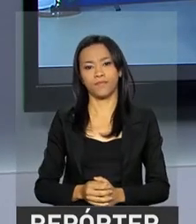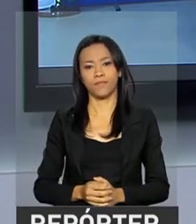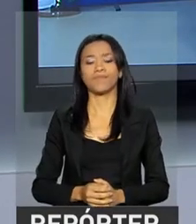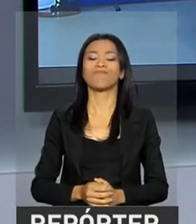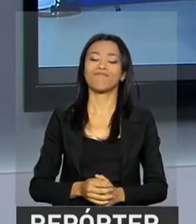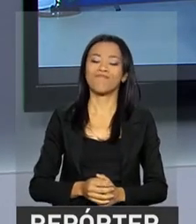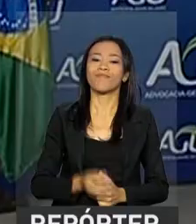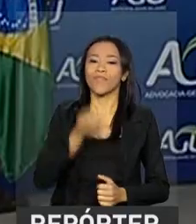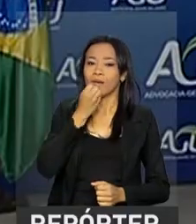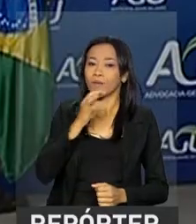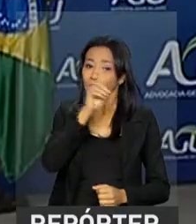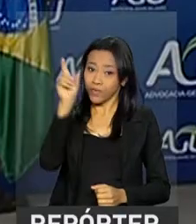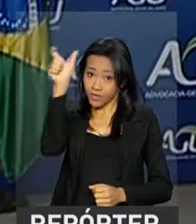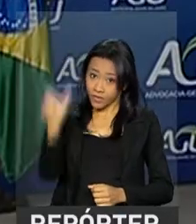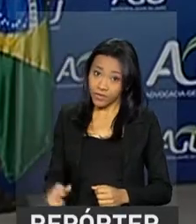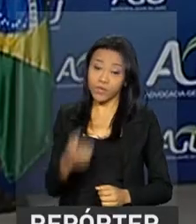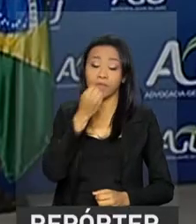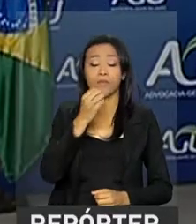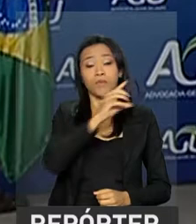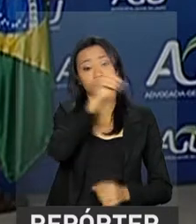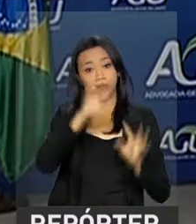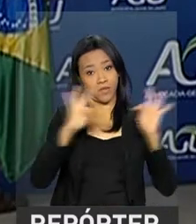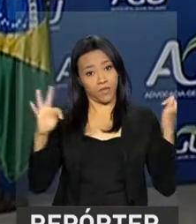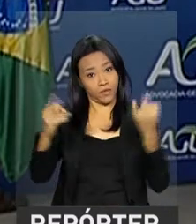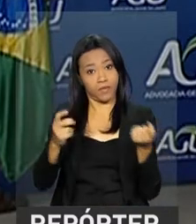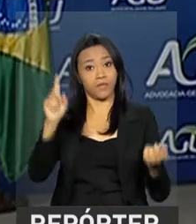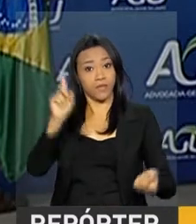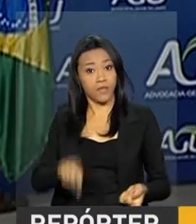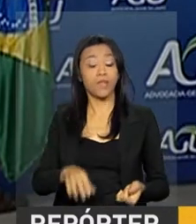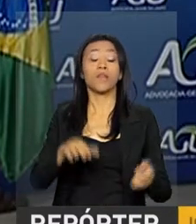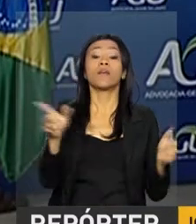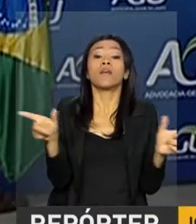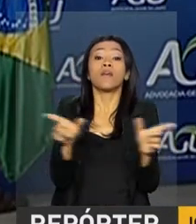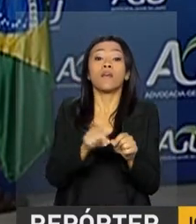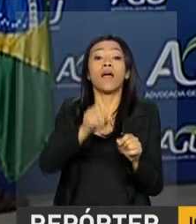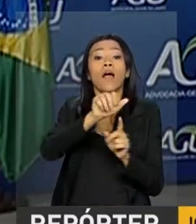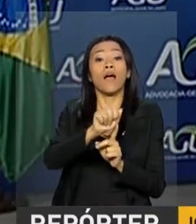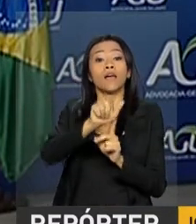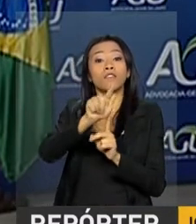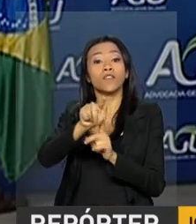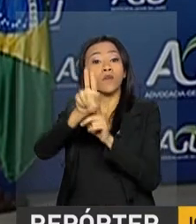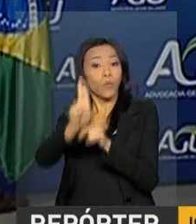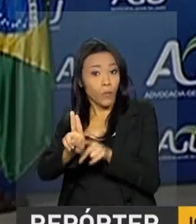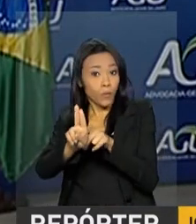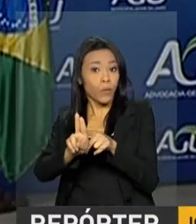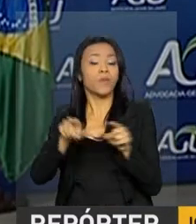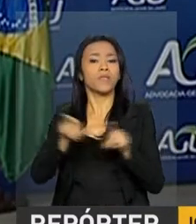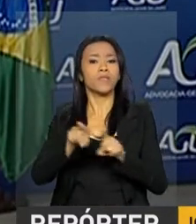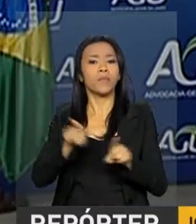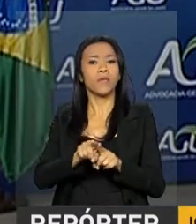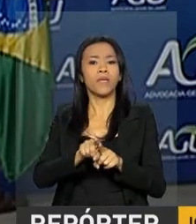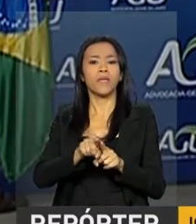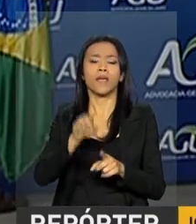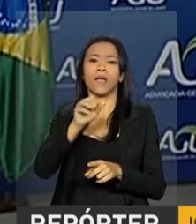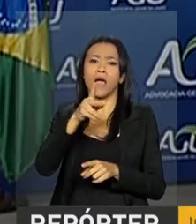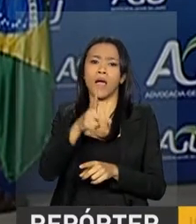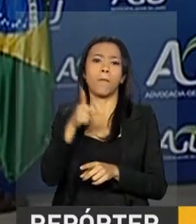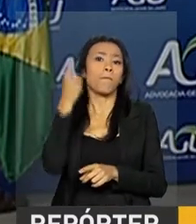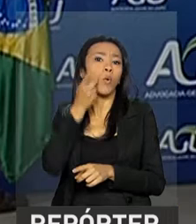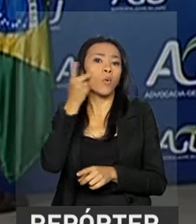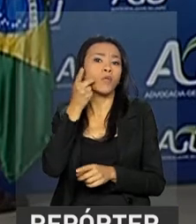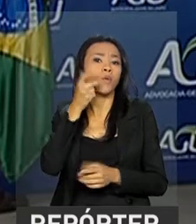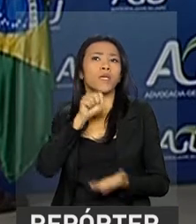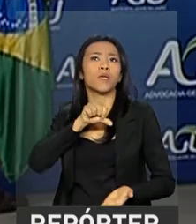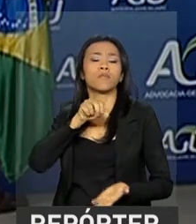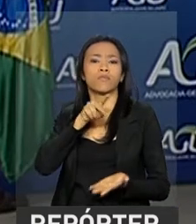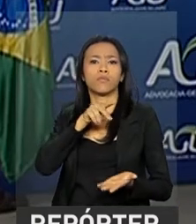Oi, Carolina, bom dia a você, bom dia a todos. É isso, viu? A Advocacia Geral da União, como você falou, e as procuradorias dos 26 estados e do